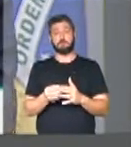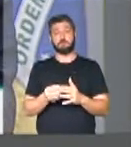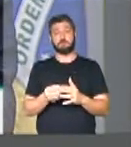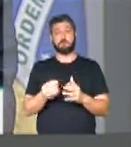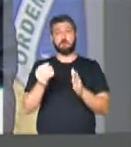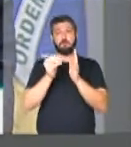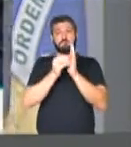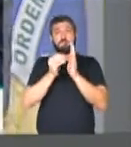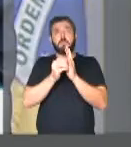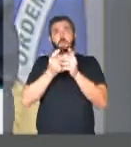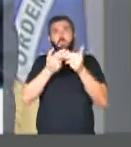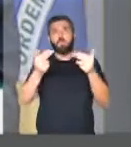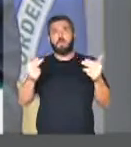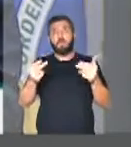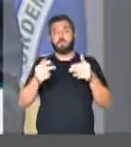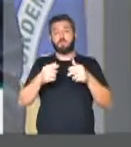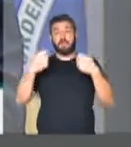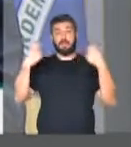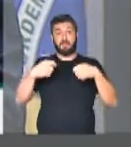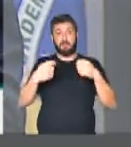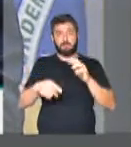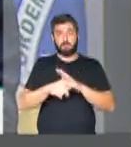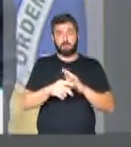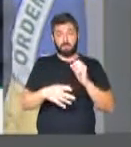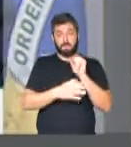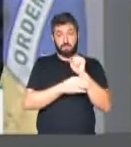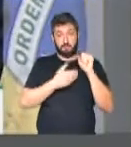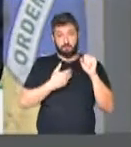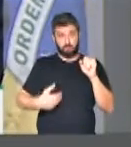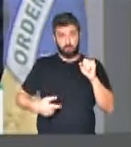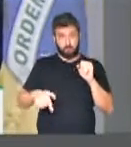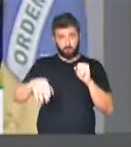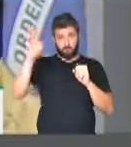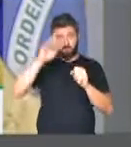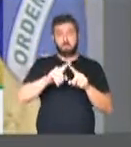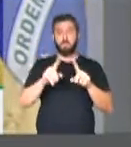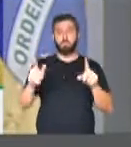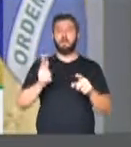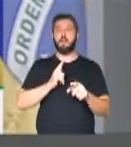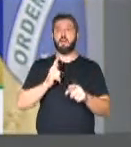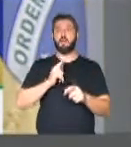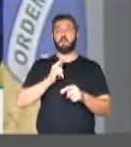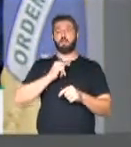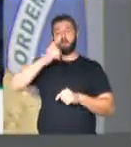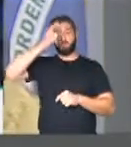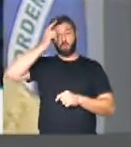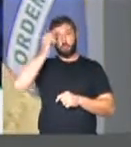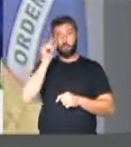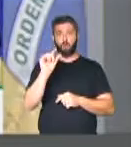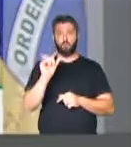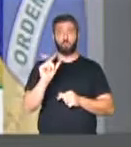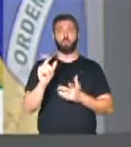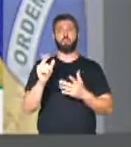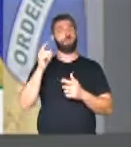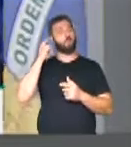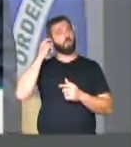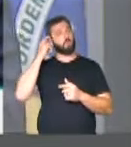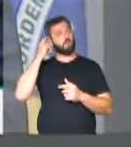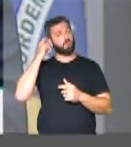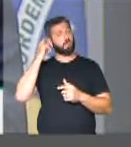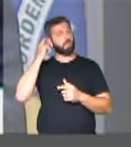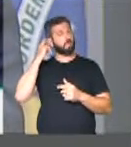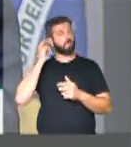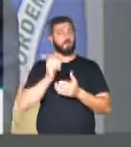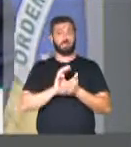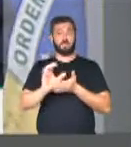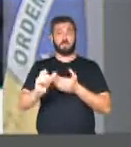muito insuficiente para a demanda da segurança pública no Brasil, mas ela vem trazer um pequeno alento do ponto de vista de